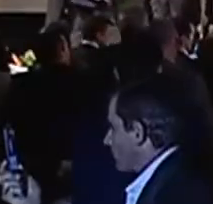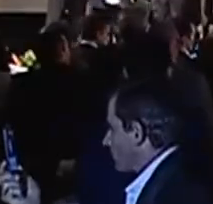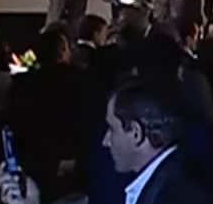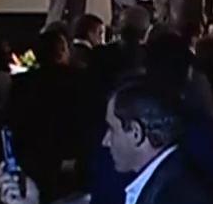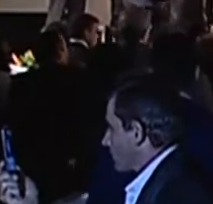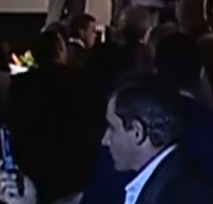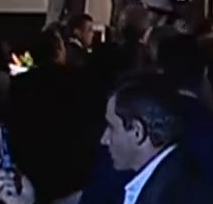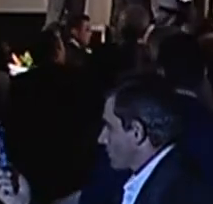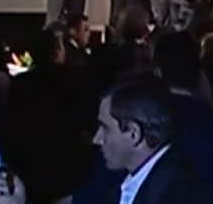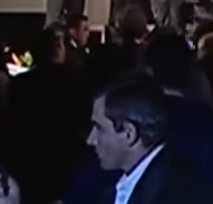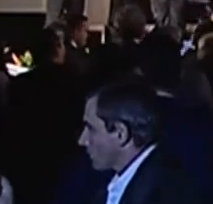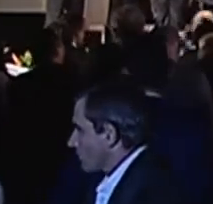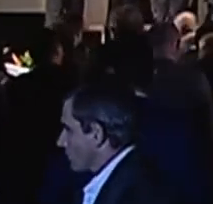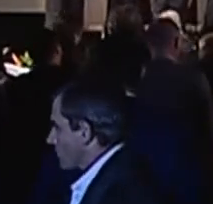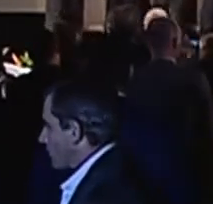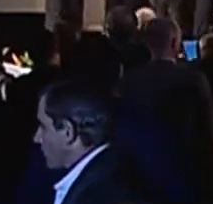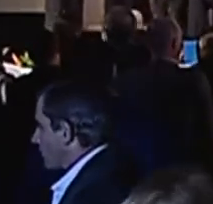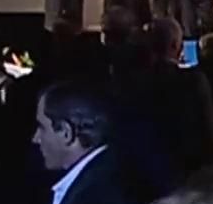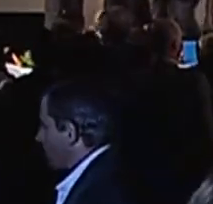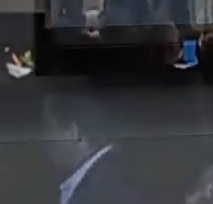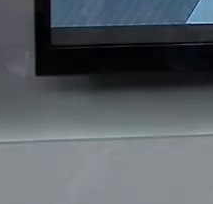seguida retomemos as atividades.